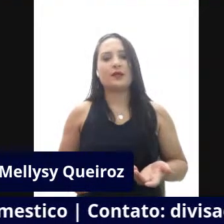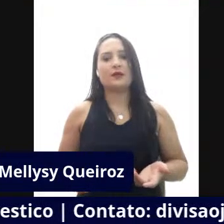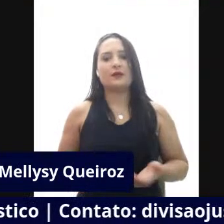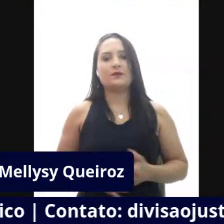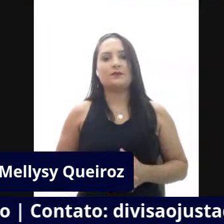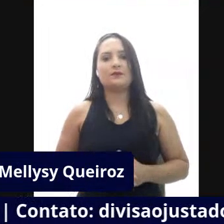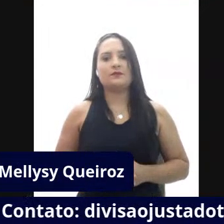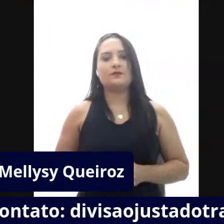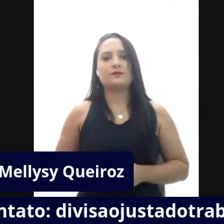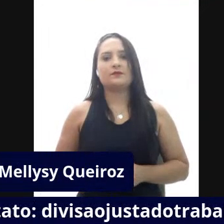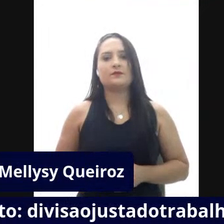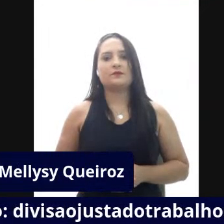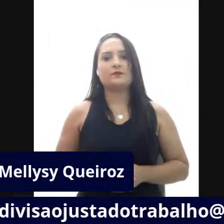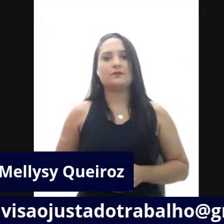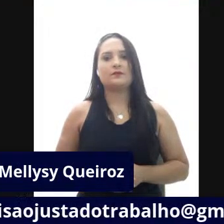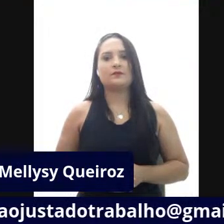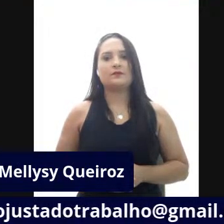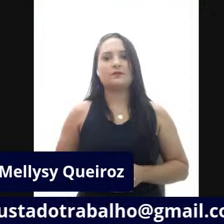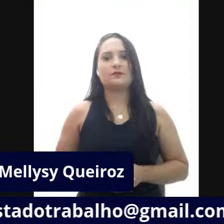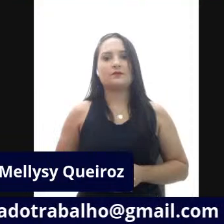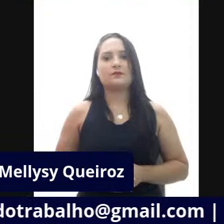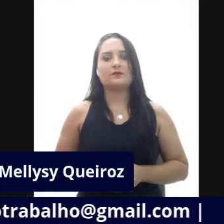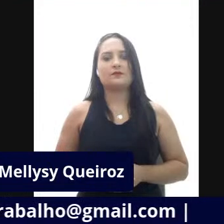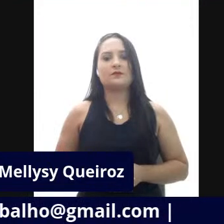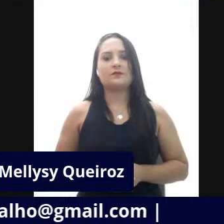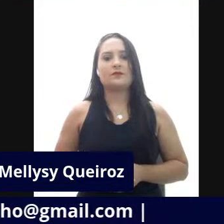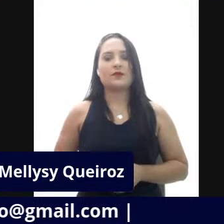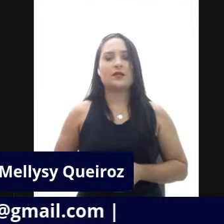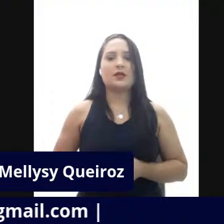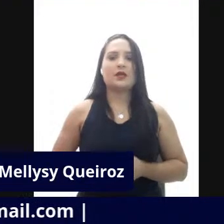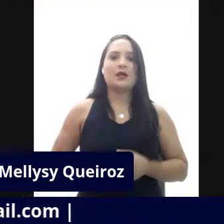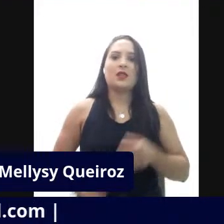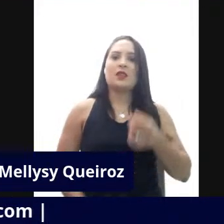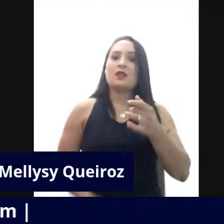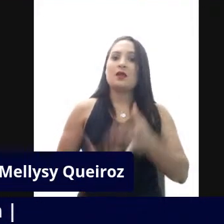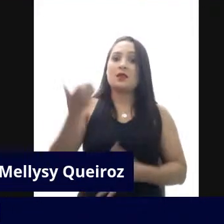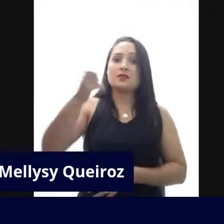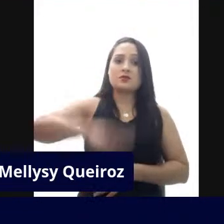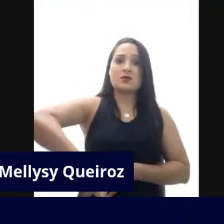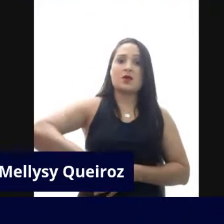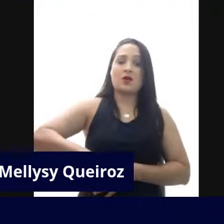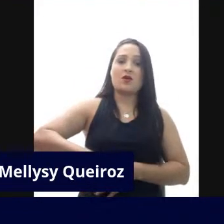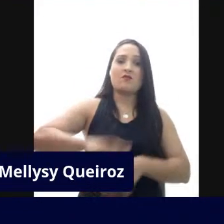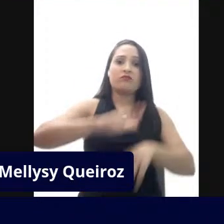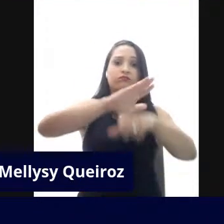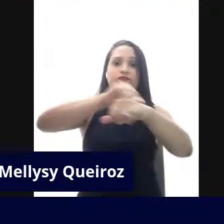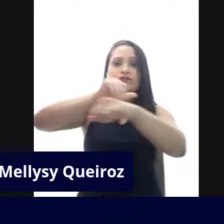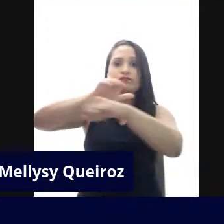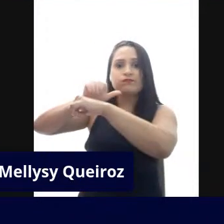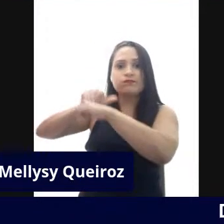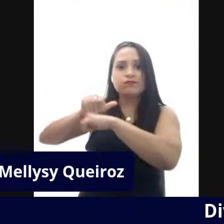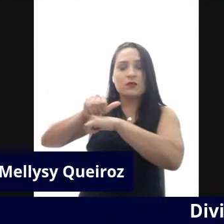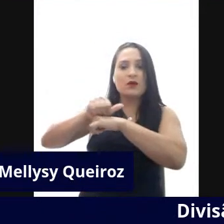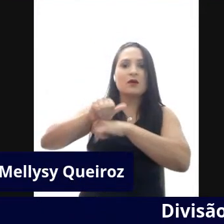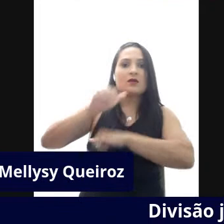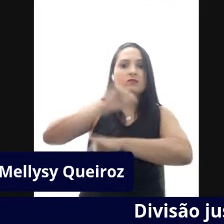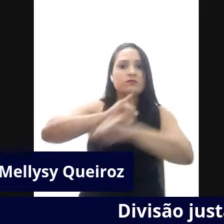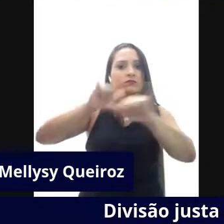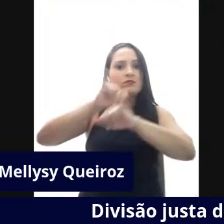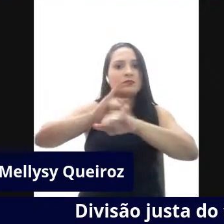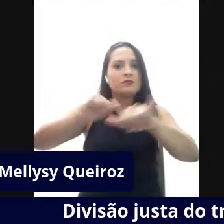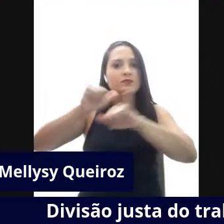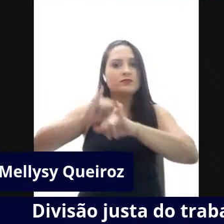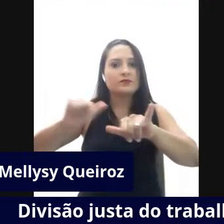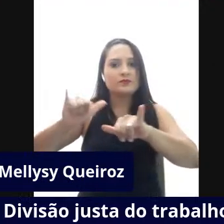Nessa relançamento da campanha que a gente está chamando, ela vem no momento em que, com